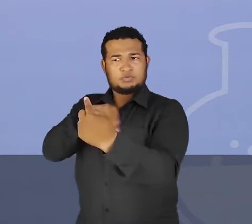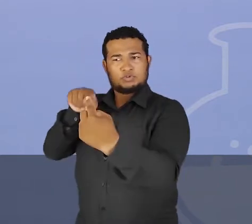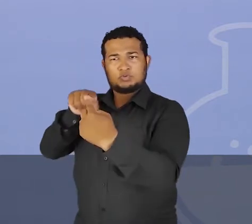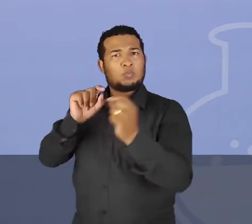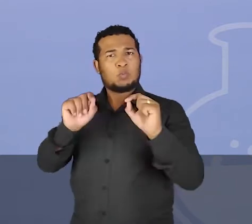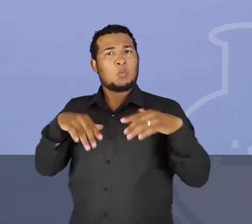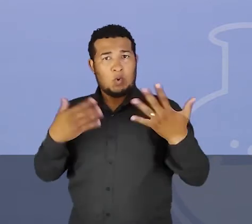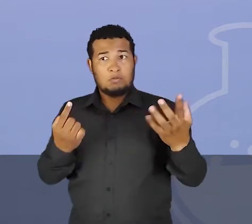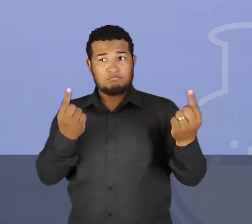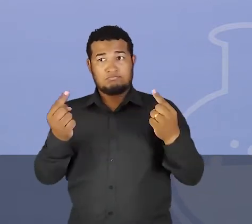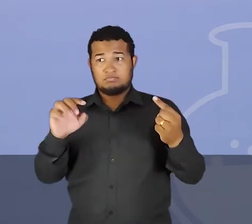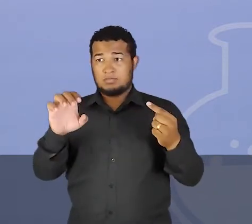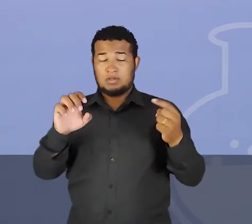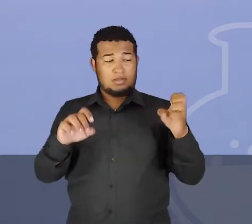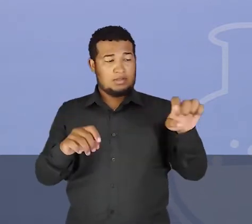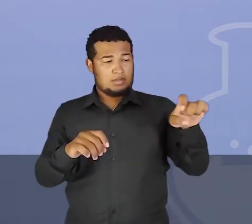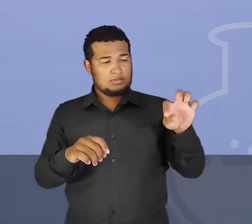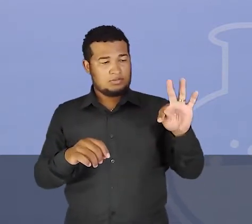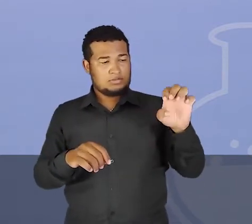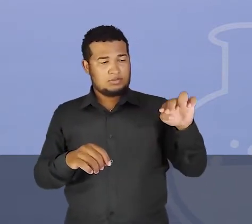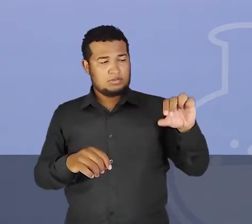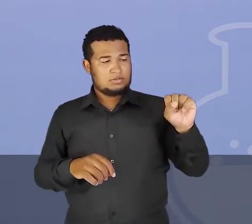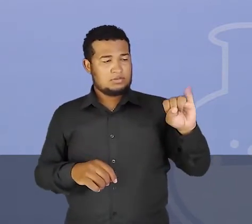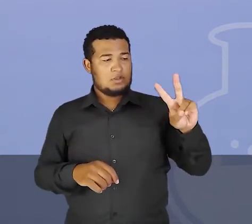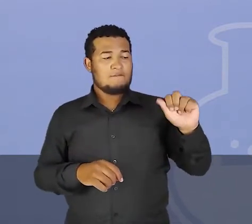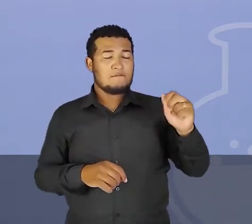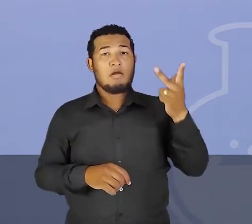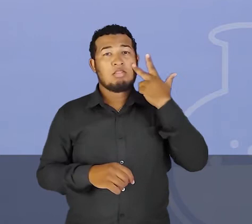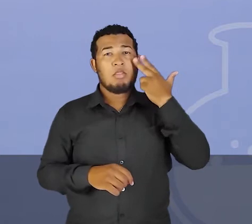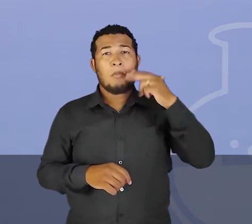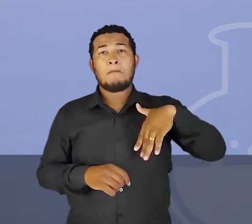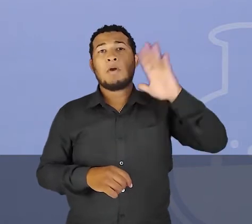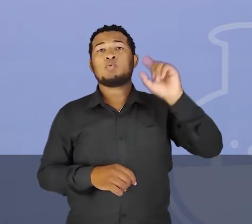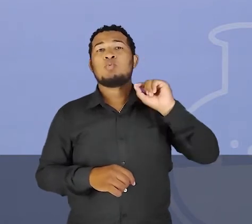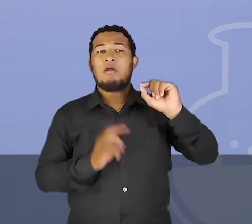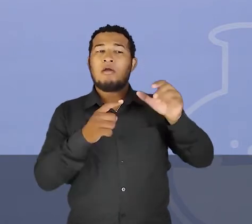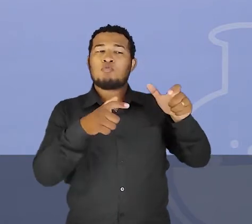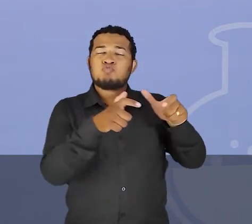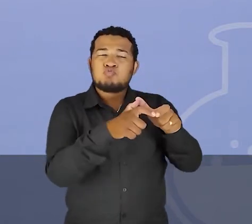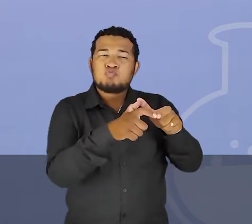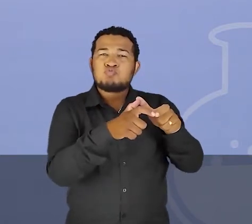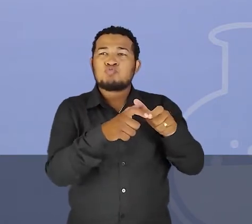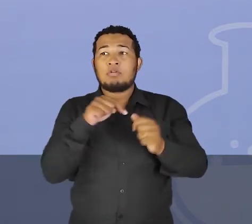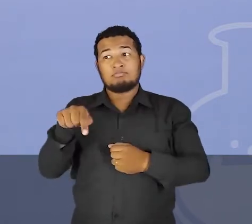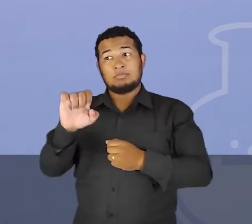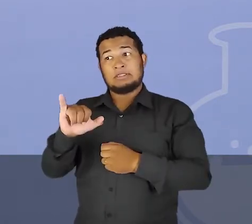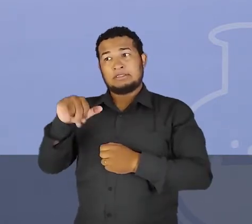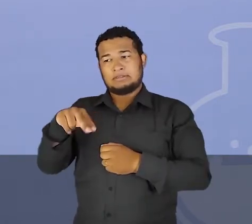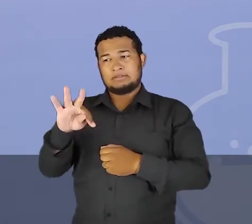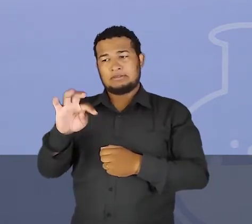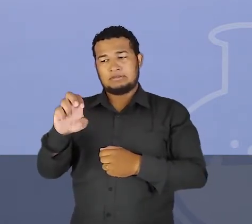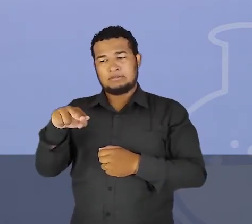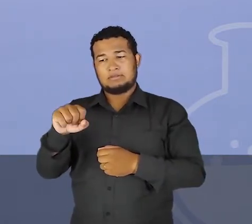sistema. A extensiva, que é mais comum às pequenas propriedades, e a intensiva, que é mais